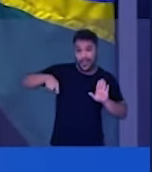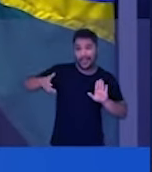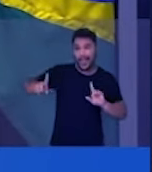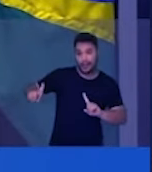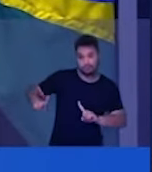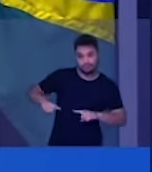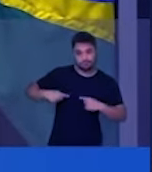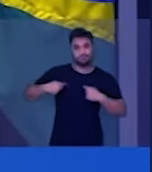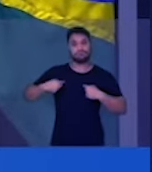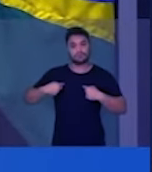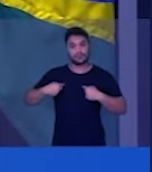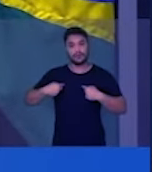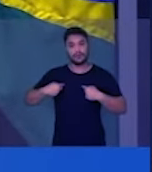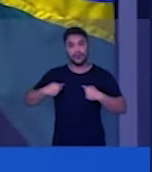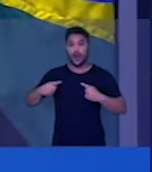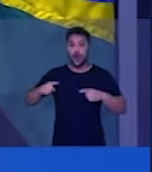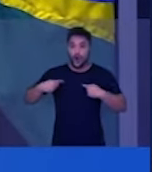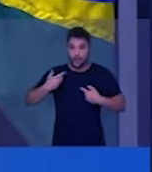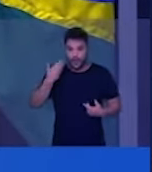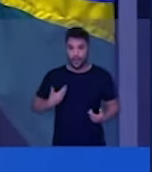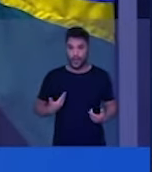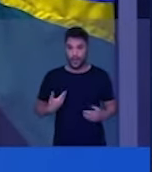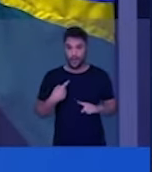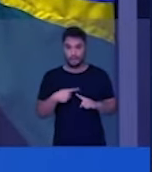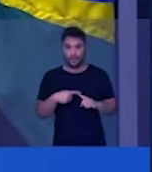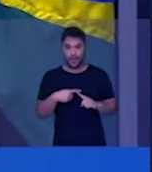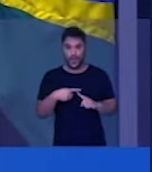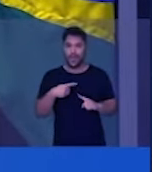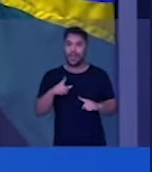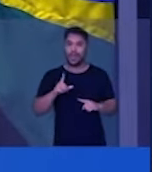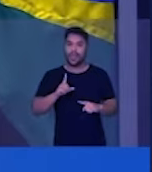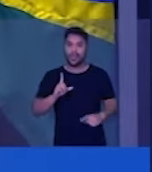retaliação contra mim pelas informações